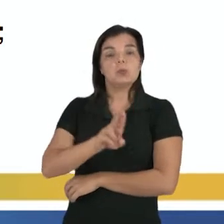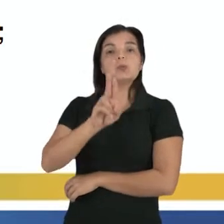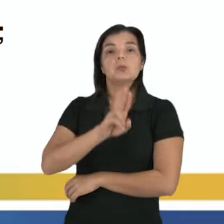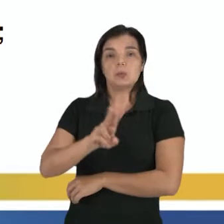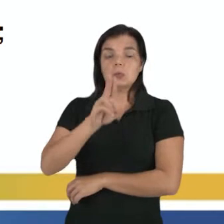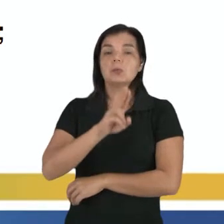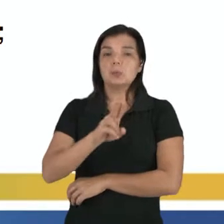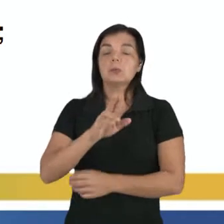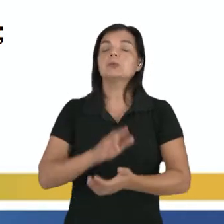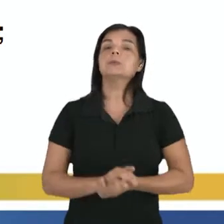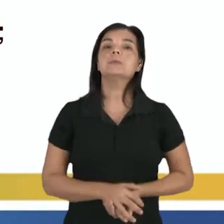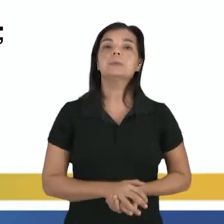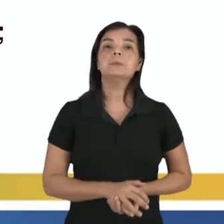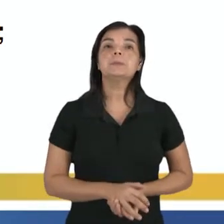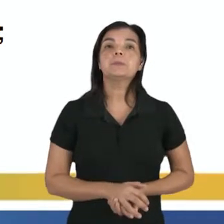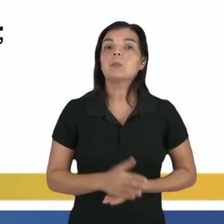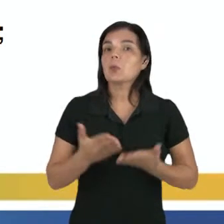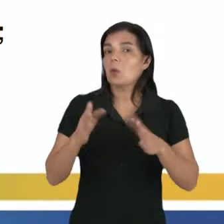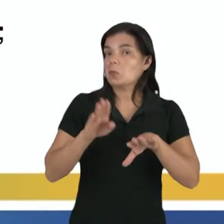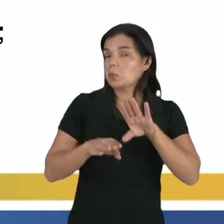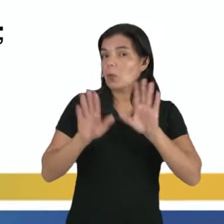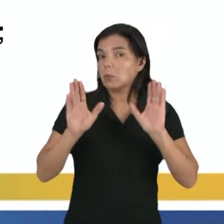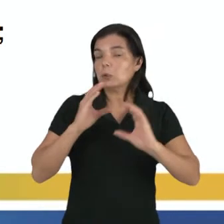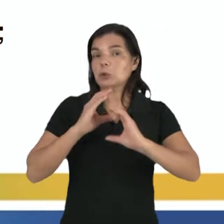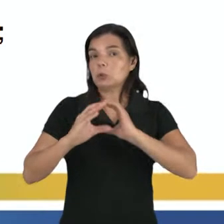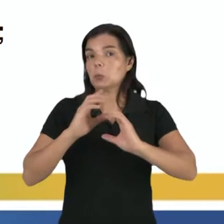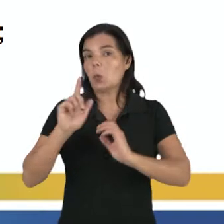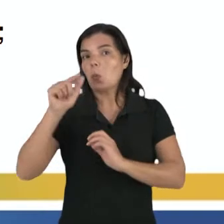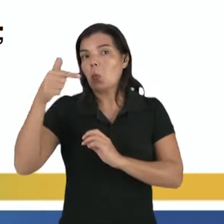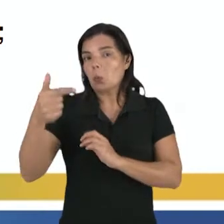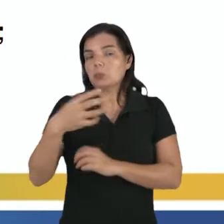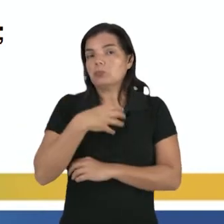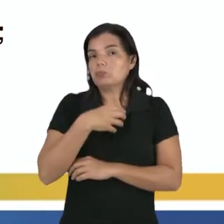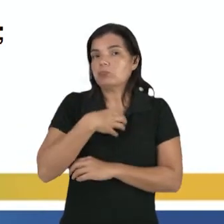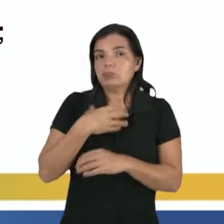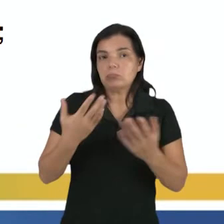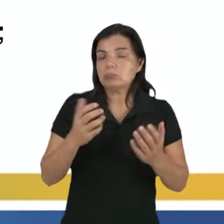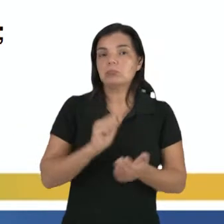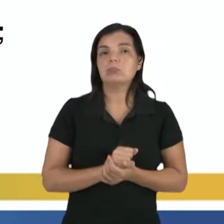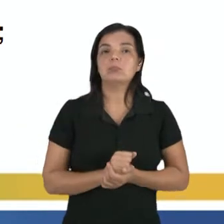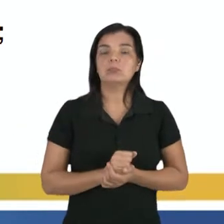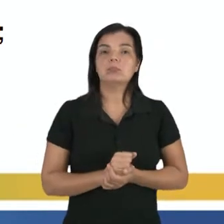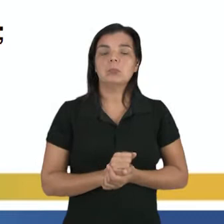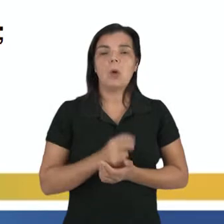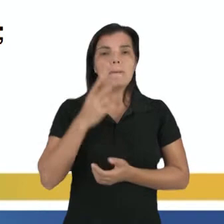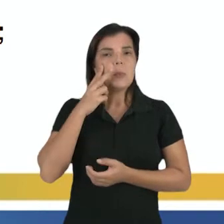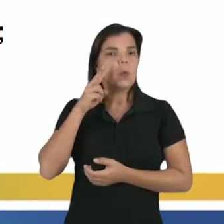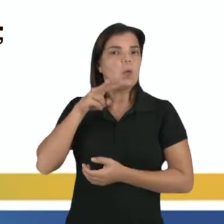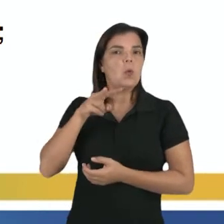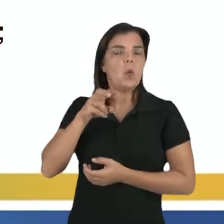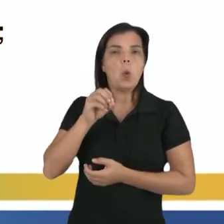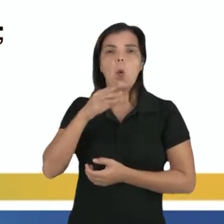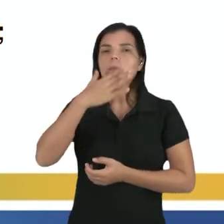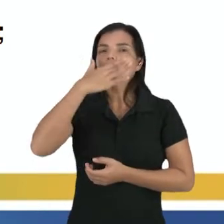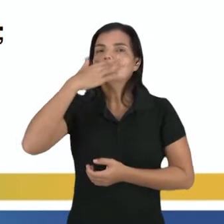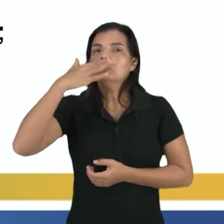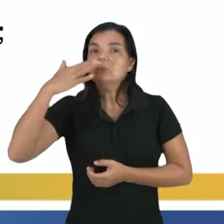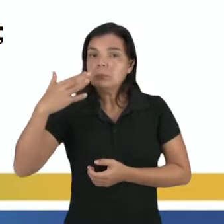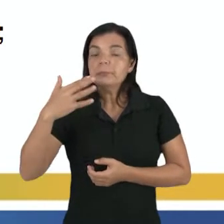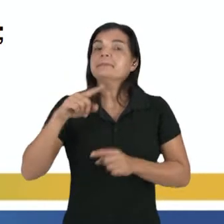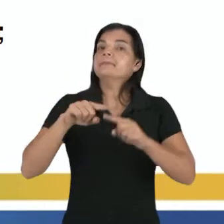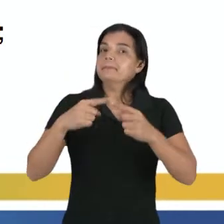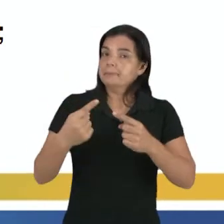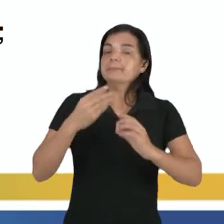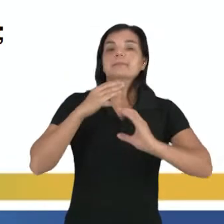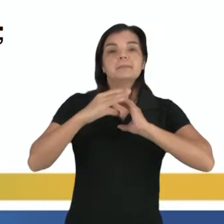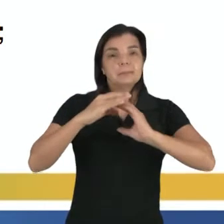linguagem fonada. Talvez eles se comunicam por outras maneiras, pelo olhar, pelo cheiro, né? Mas